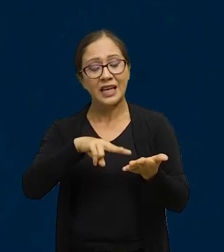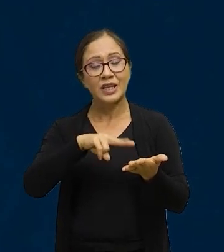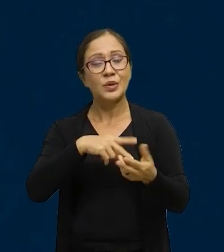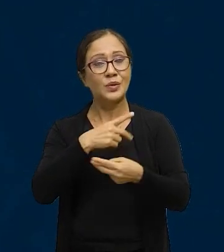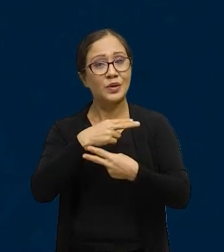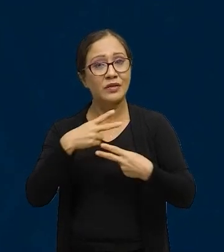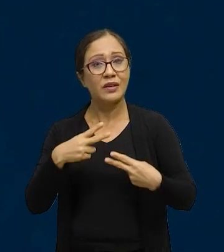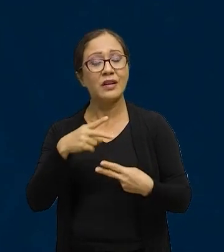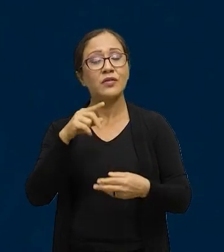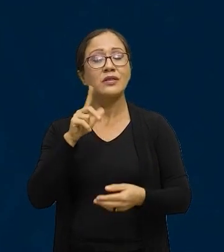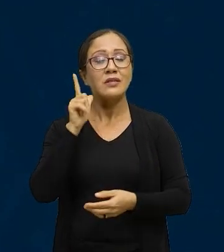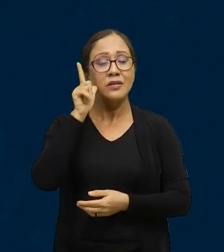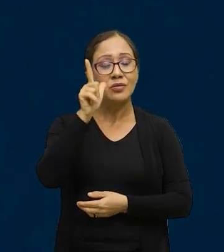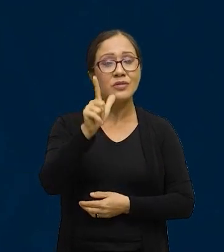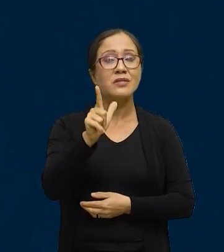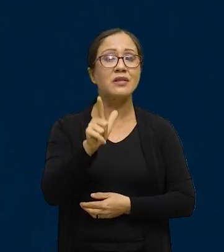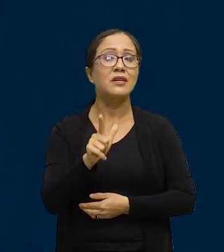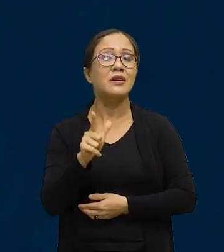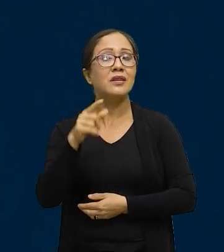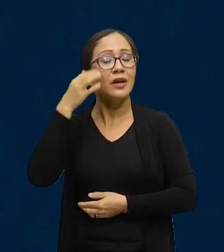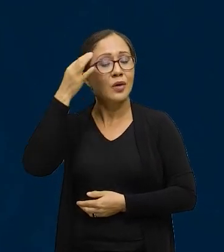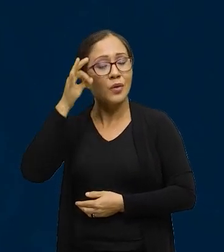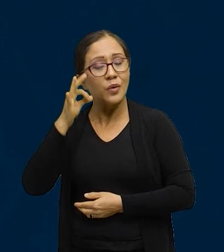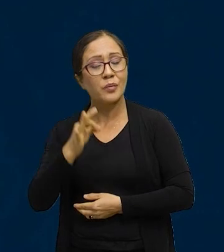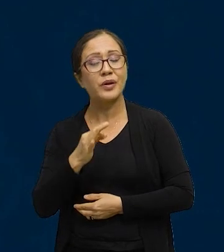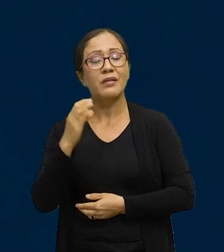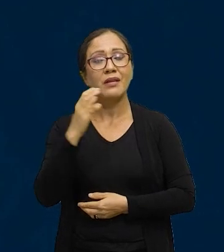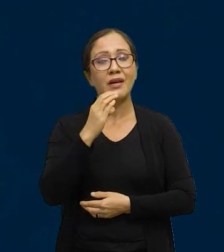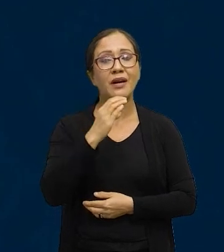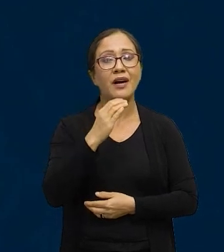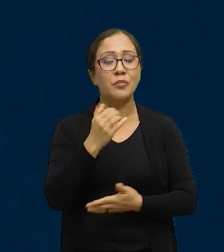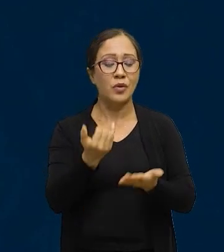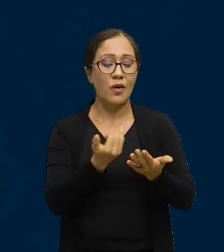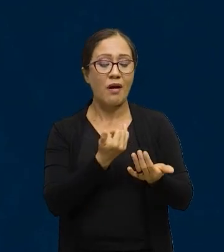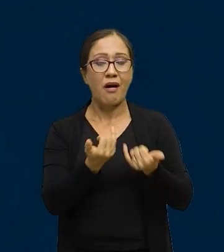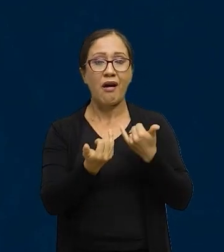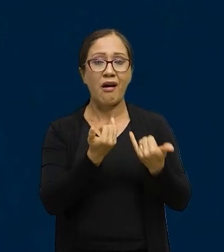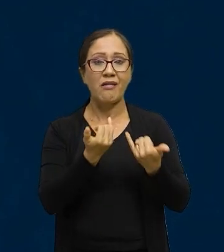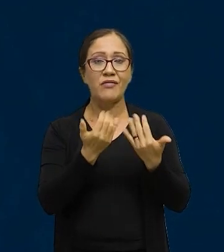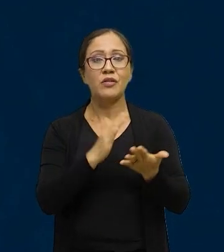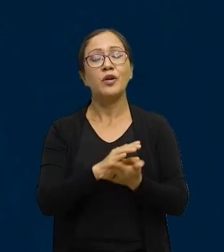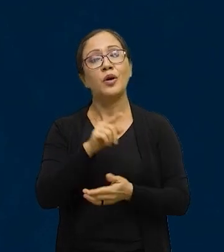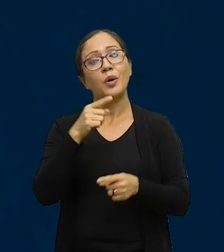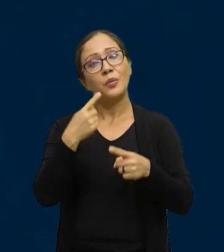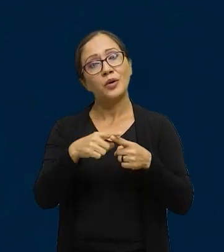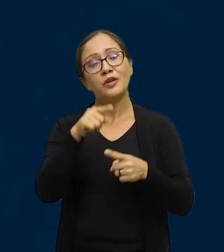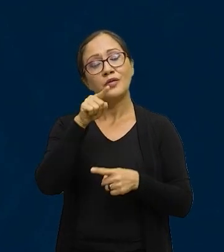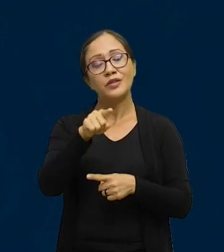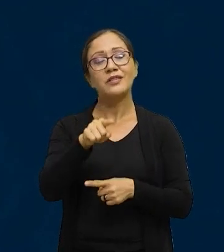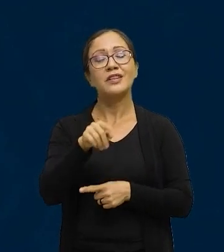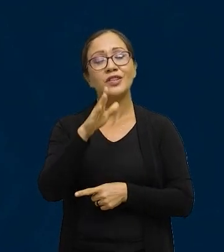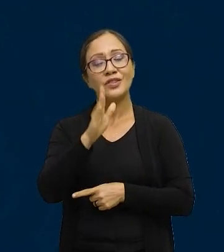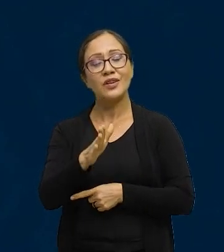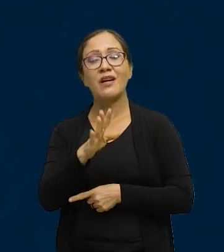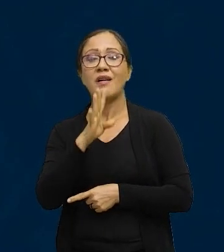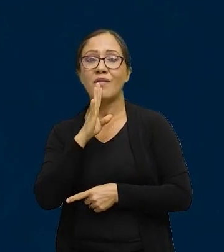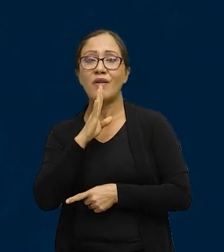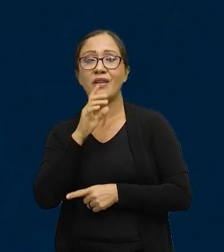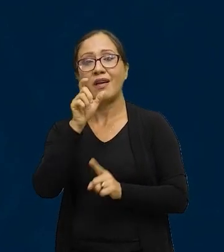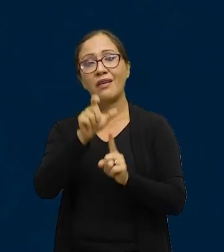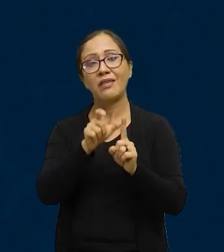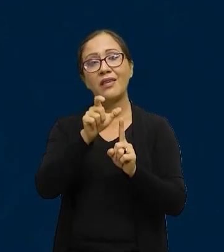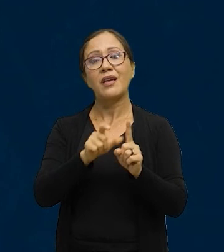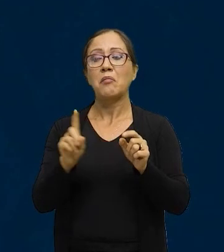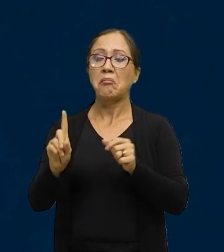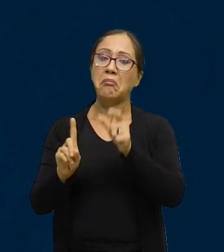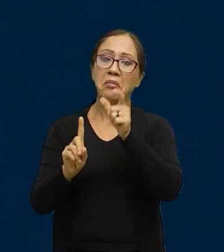à compreensão da mensagem, porque você já conhece o personagem.